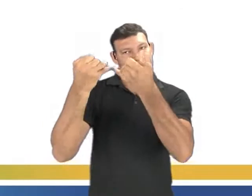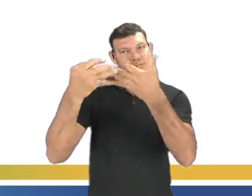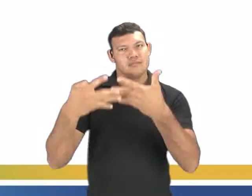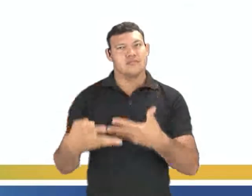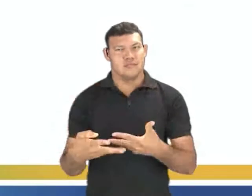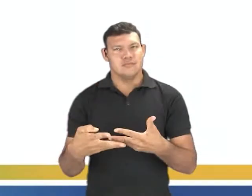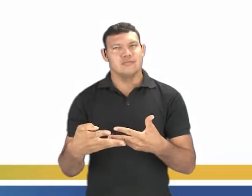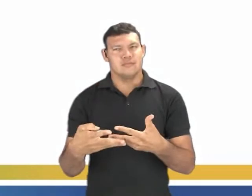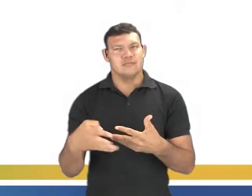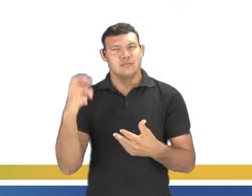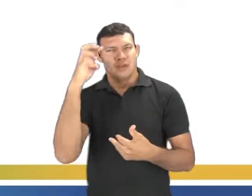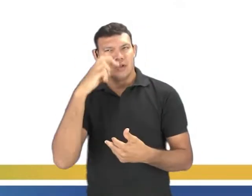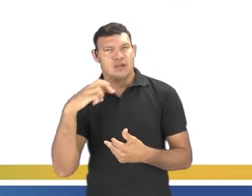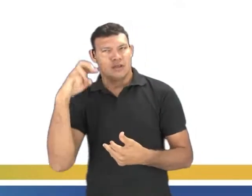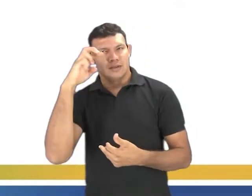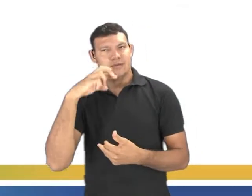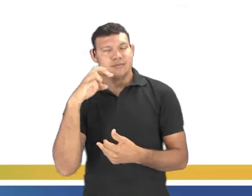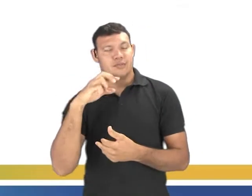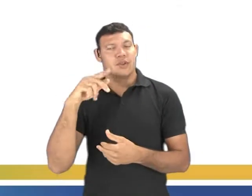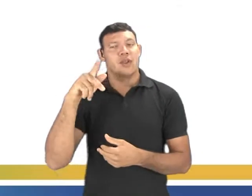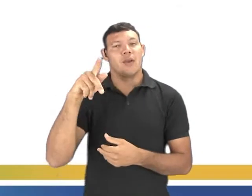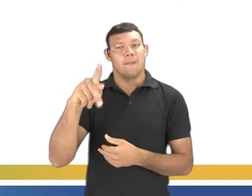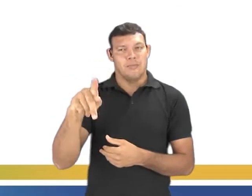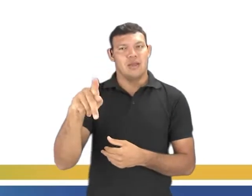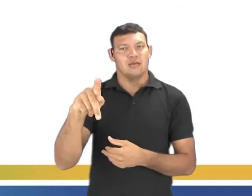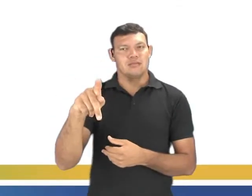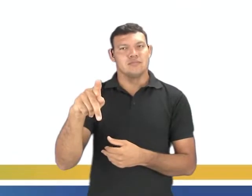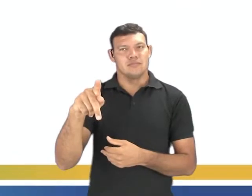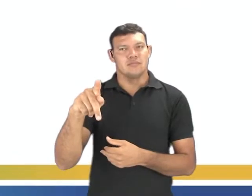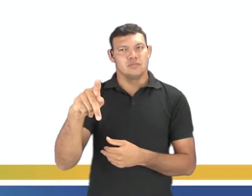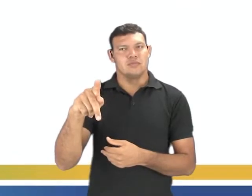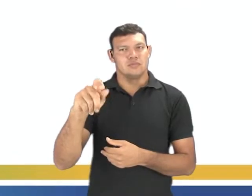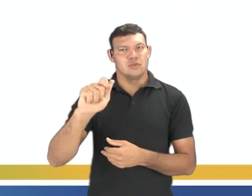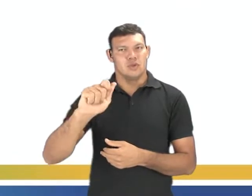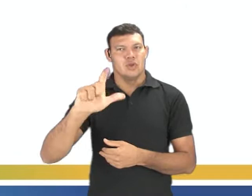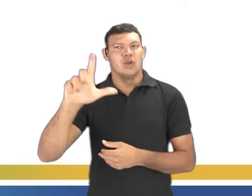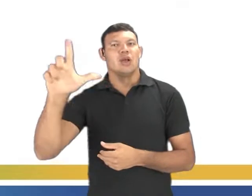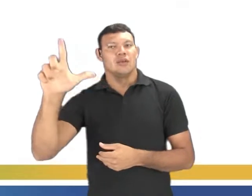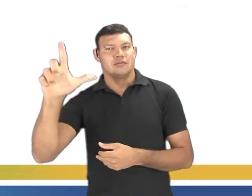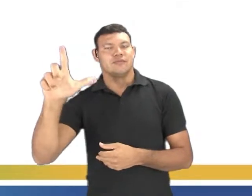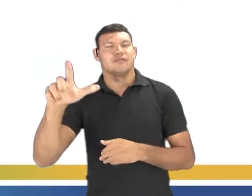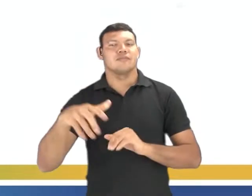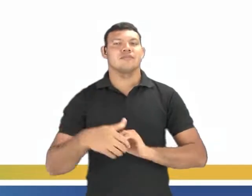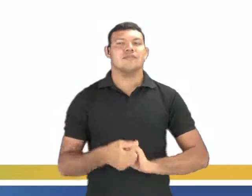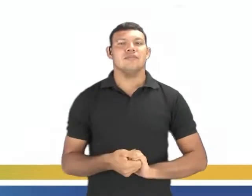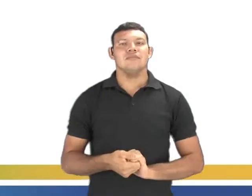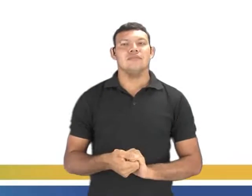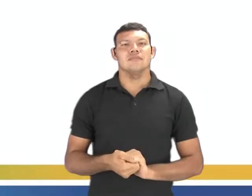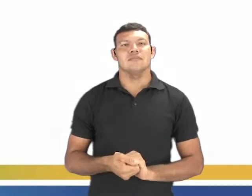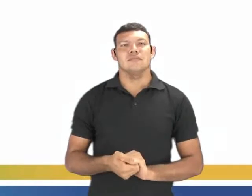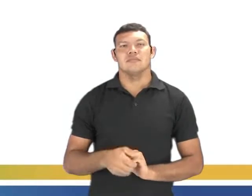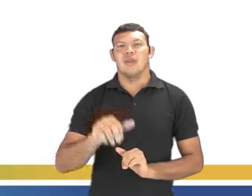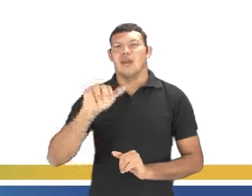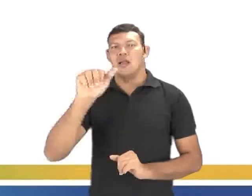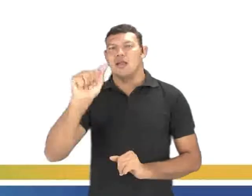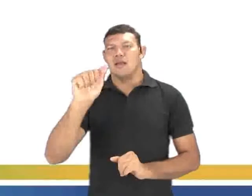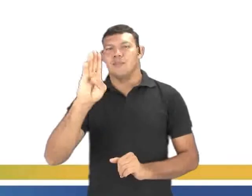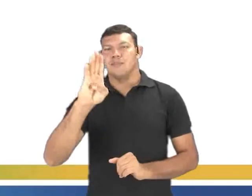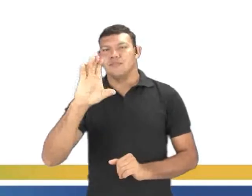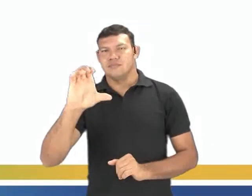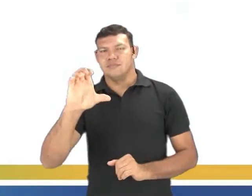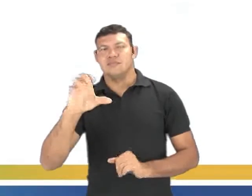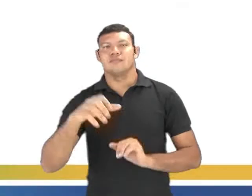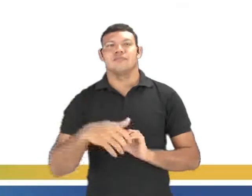que o ponto P é dado pelas letras maiúsculas, A, B, C e entre outras.